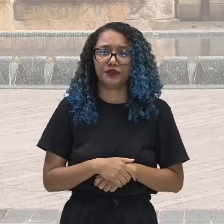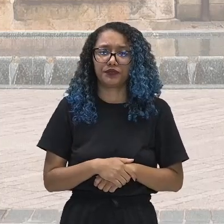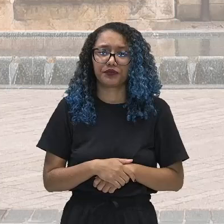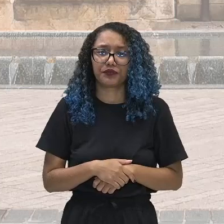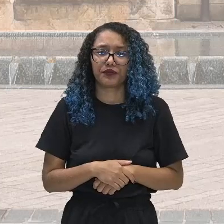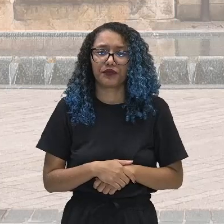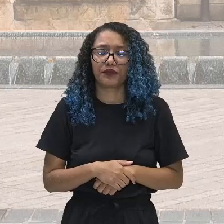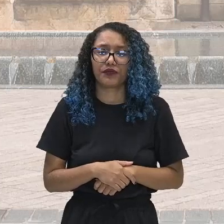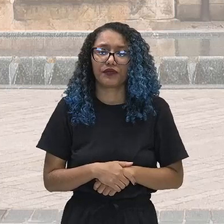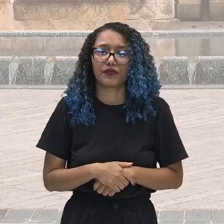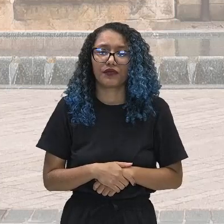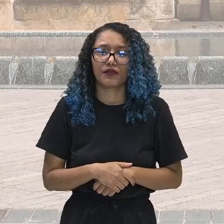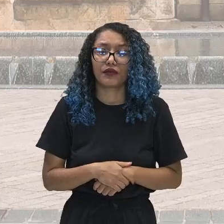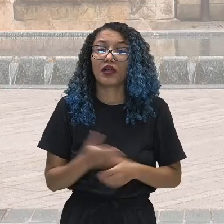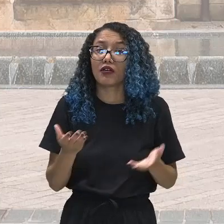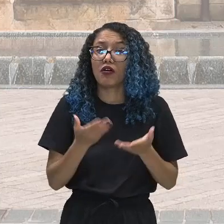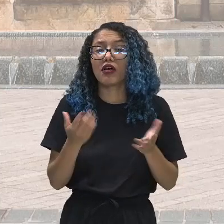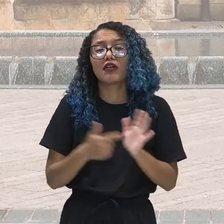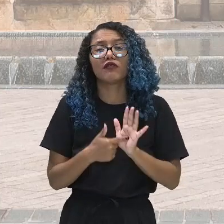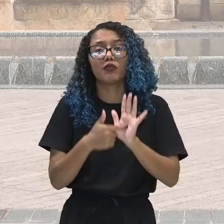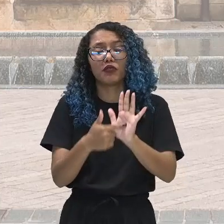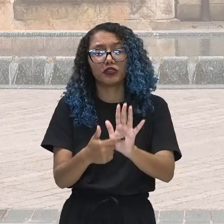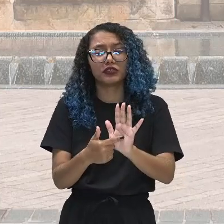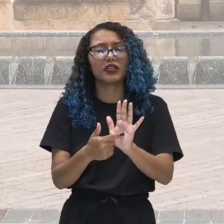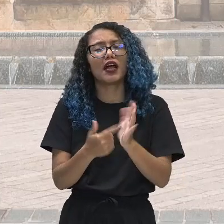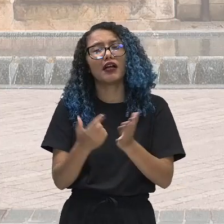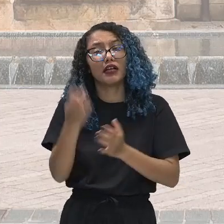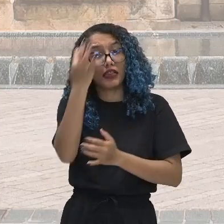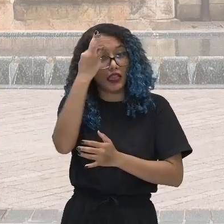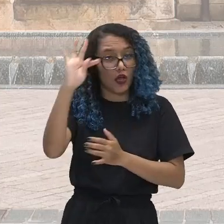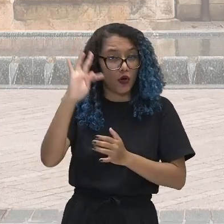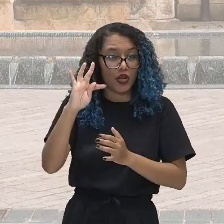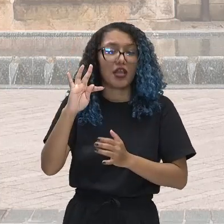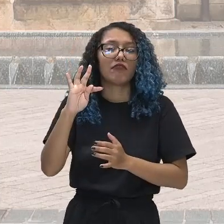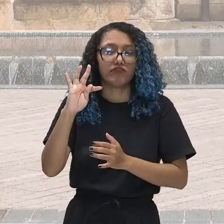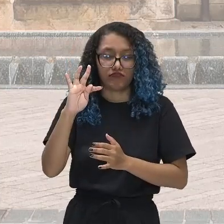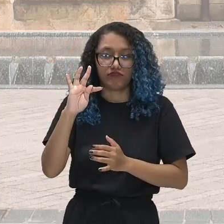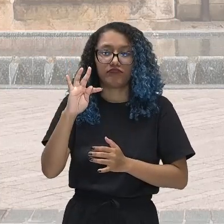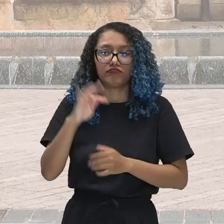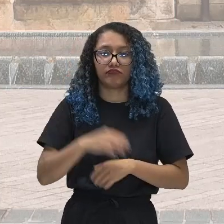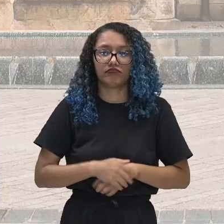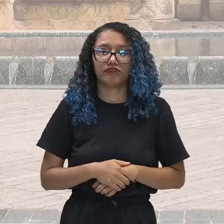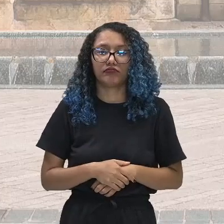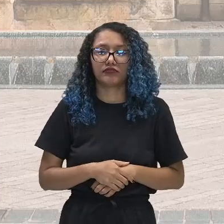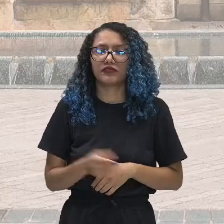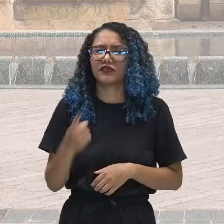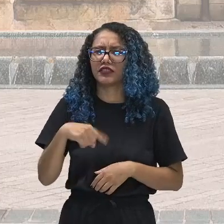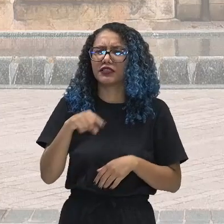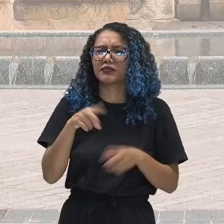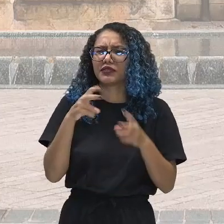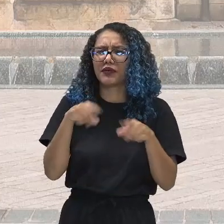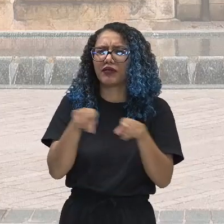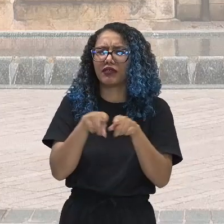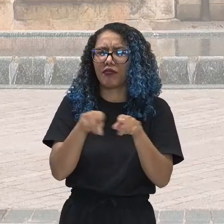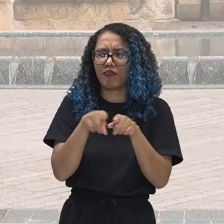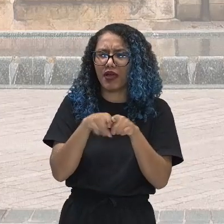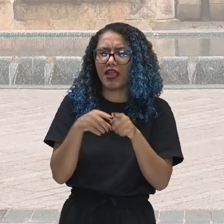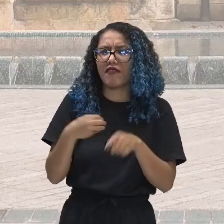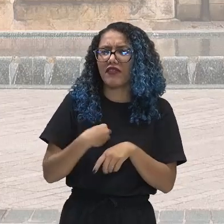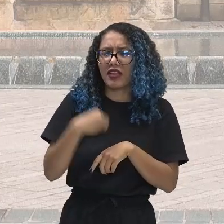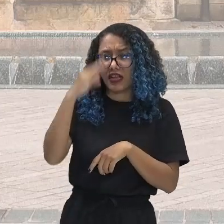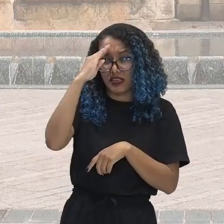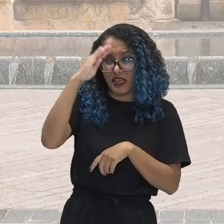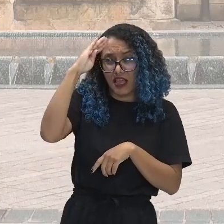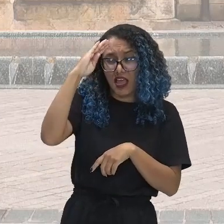pouco sobre as suas teorias. Vocês perceberam também que a sua vida acadêmica, como